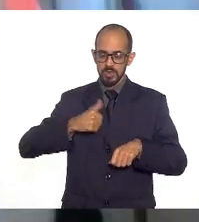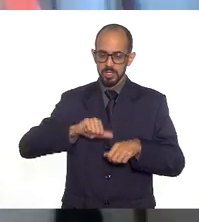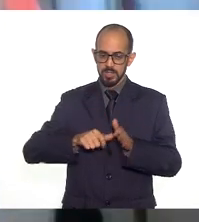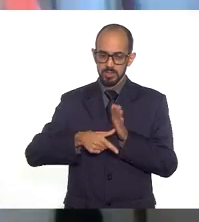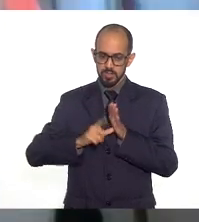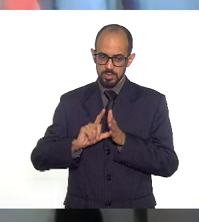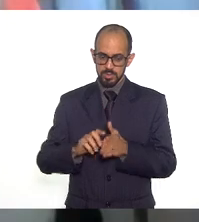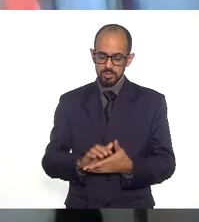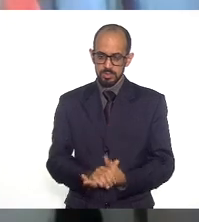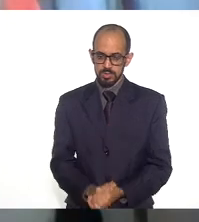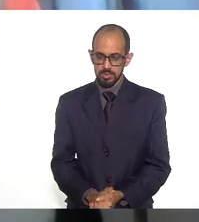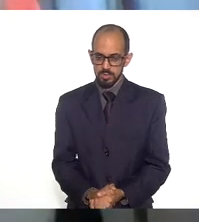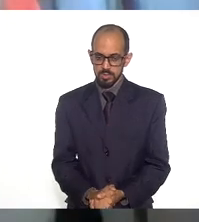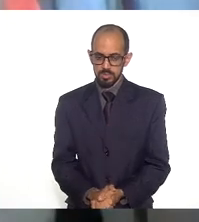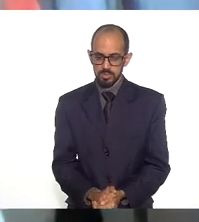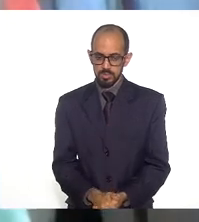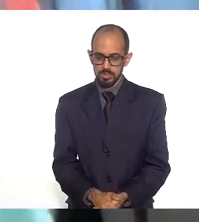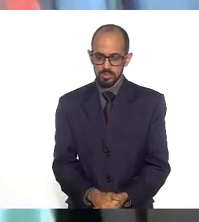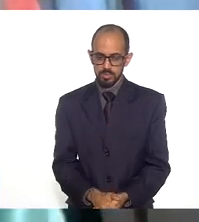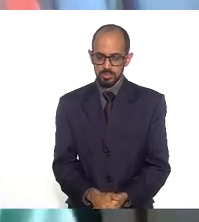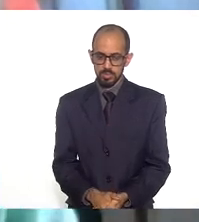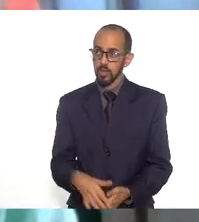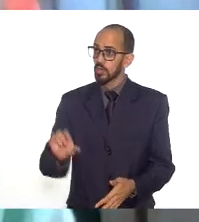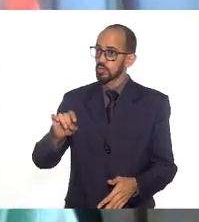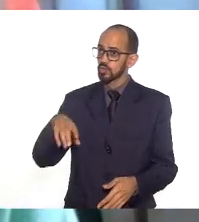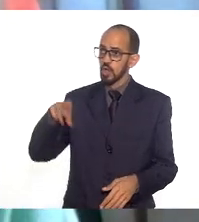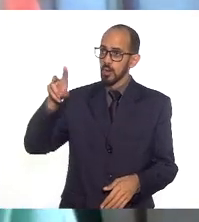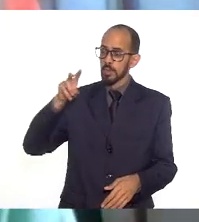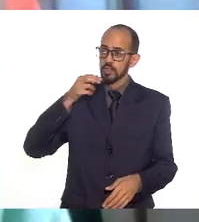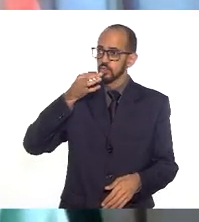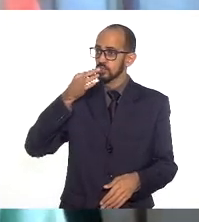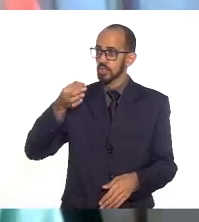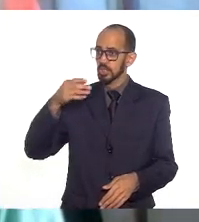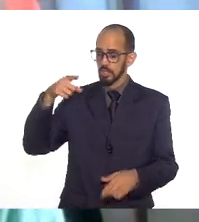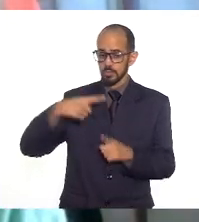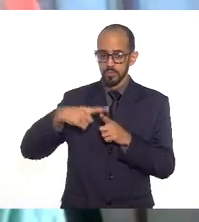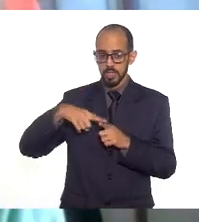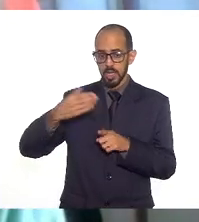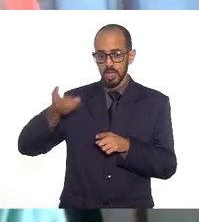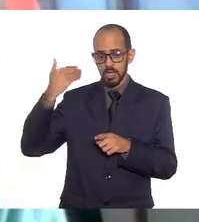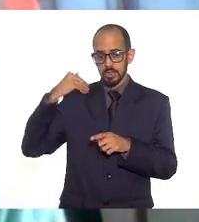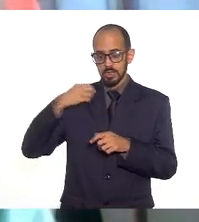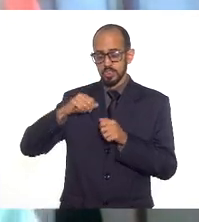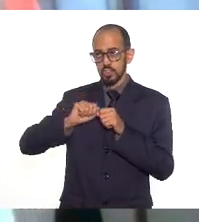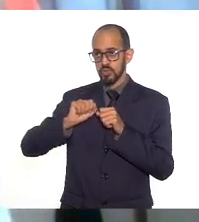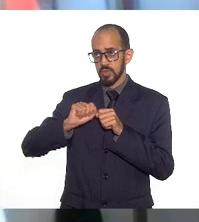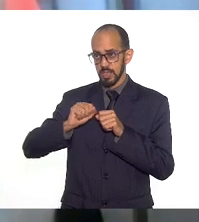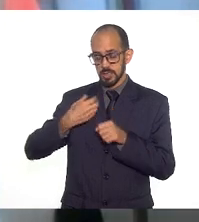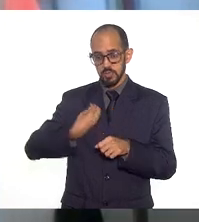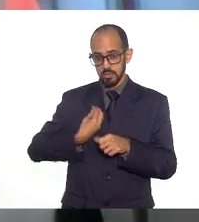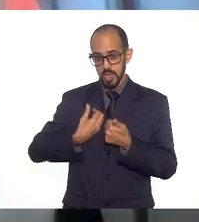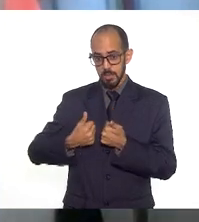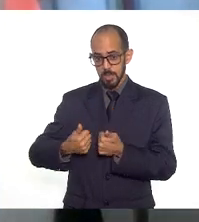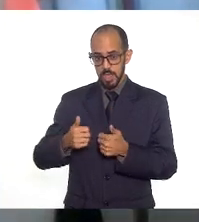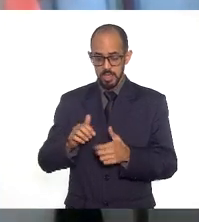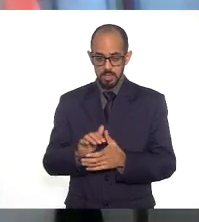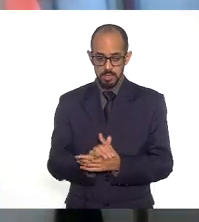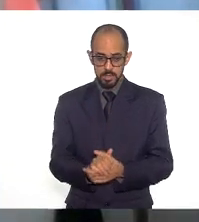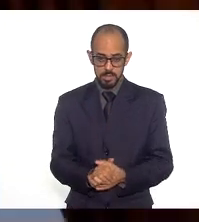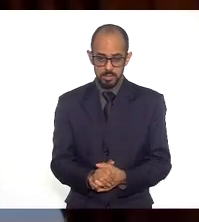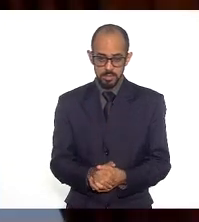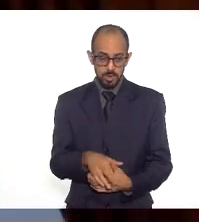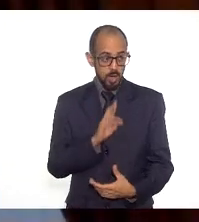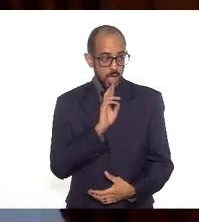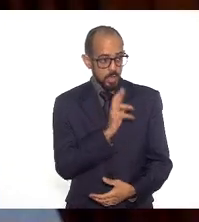bom, tudo bem. Não, mas é só para sugerir, porque a gente já fez isso, funcionava bem. Tem